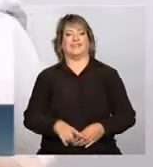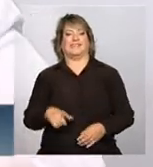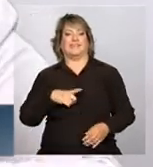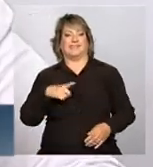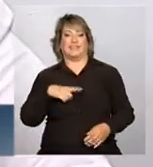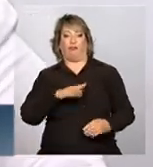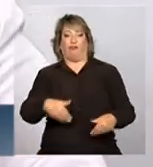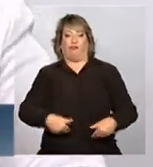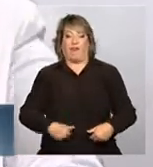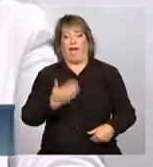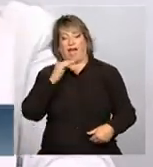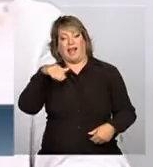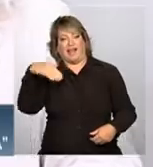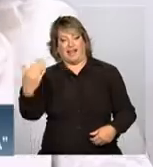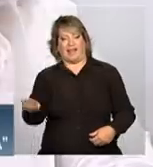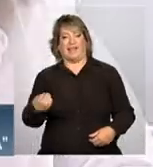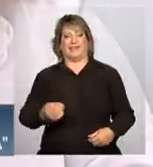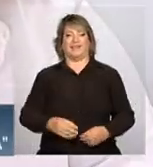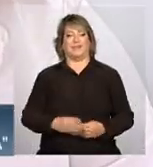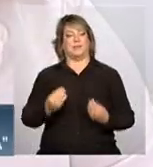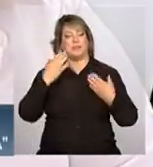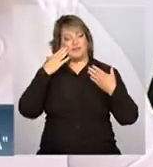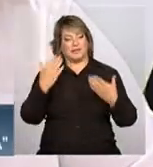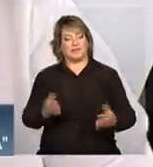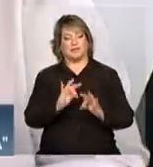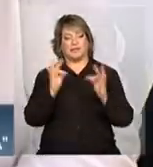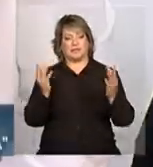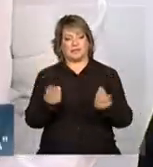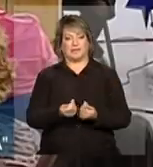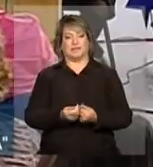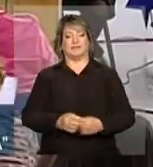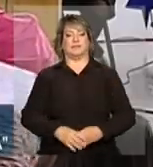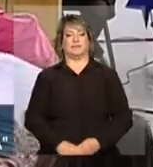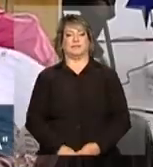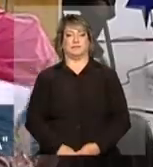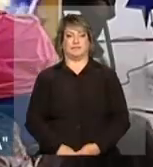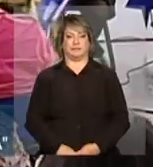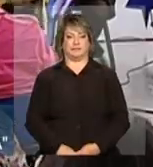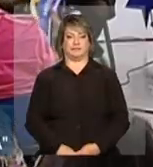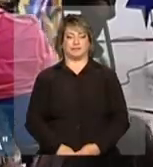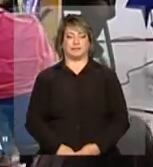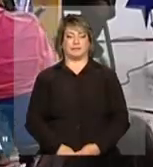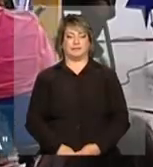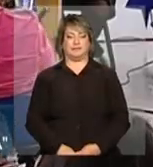da fome lá no brunch. Muito obrigada a todos e todas.